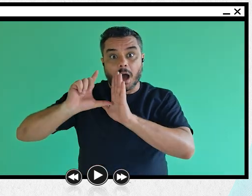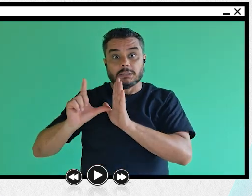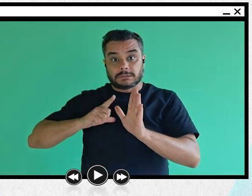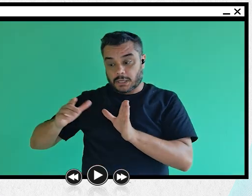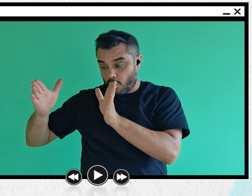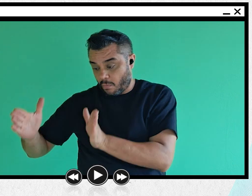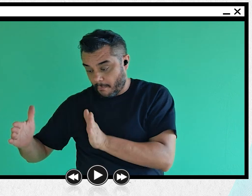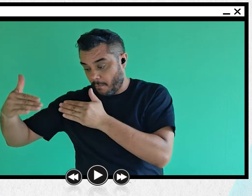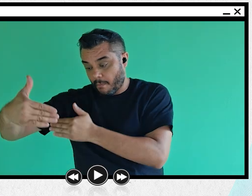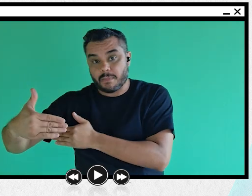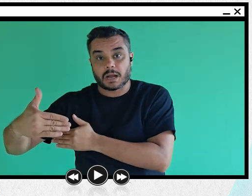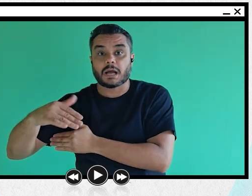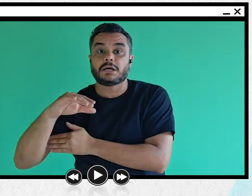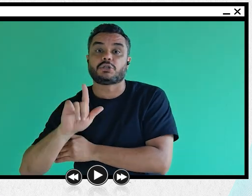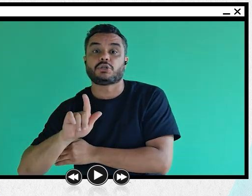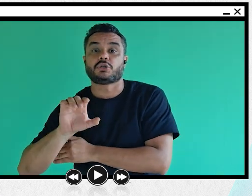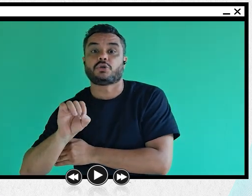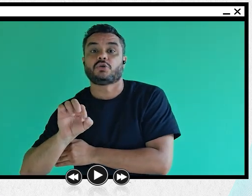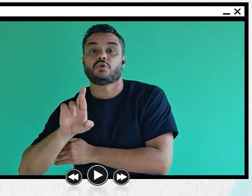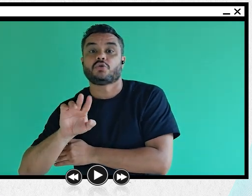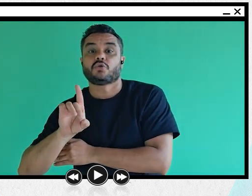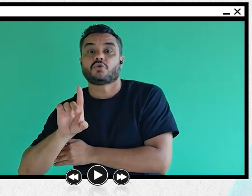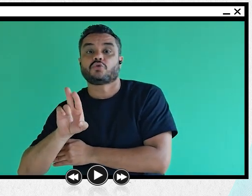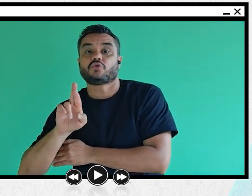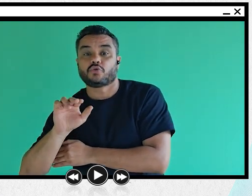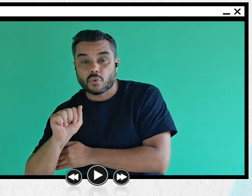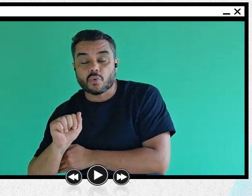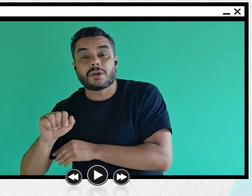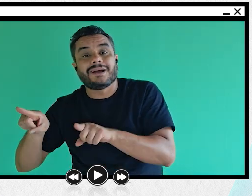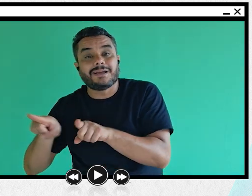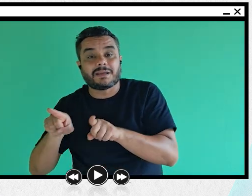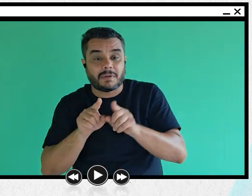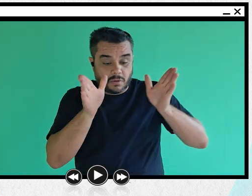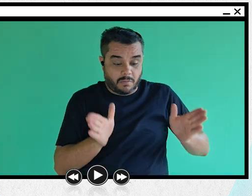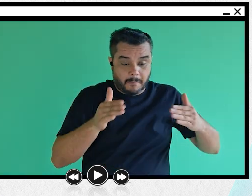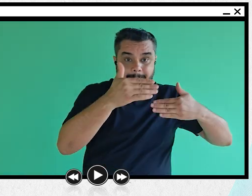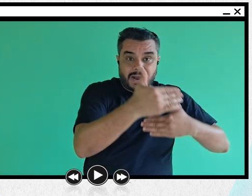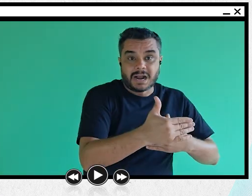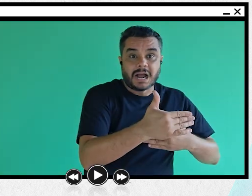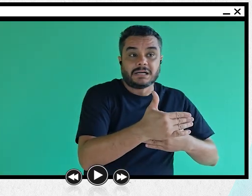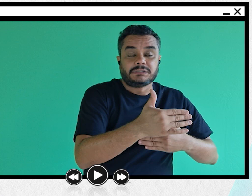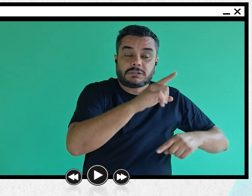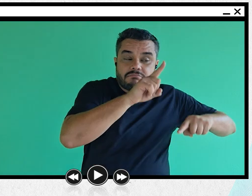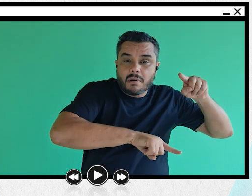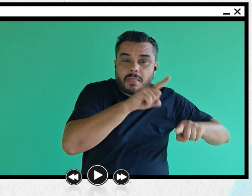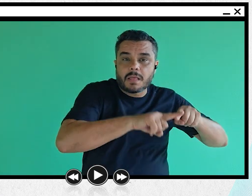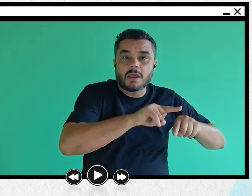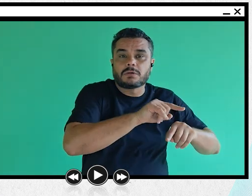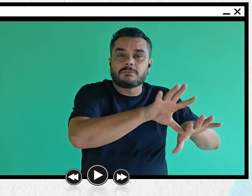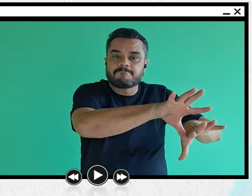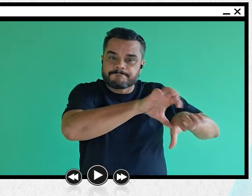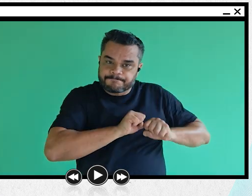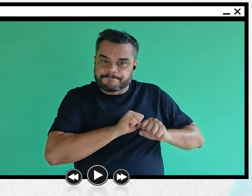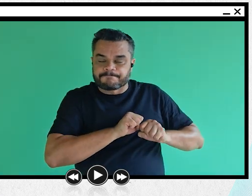gordura, e antes da caixa de gordura também tem uma caixa de retenção de material mais sólido, decantável, né? Então, material que